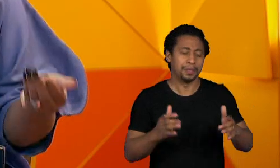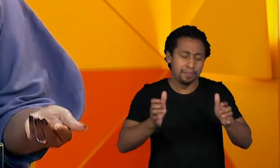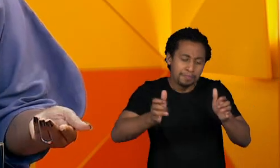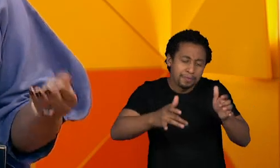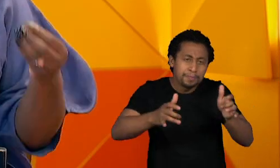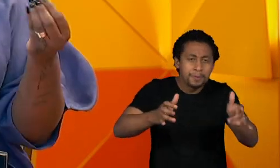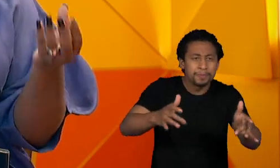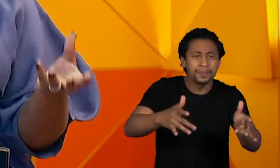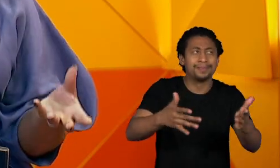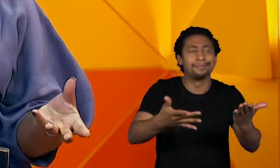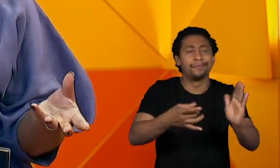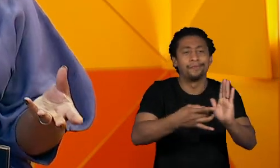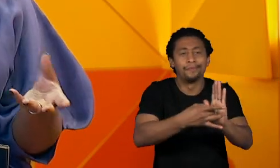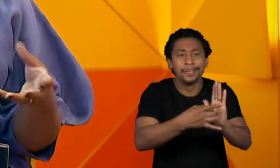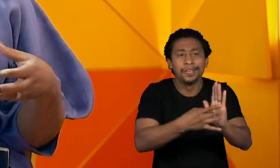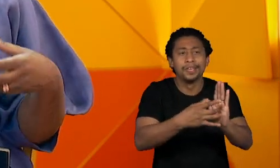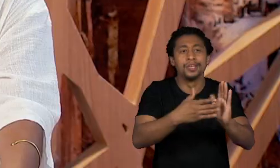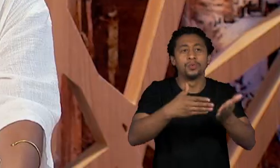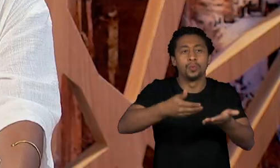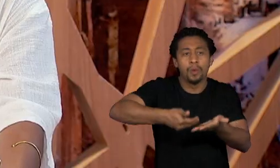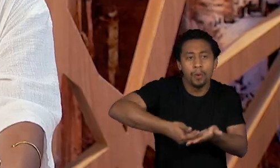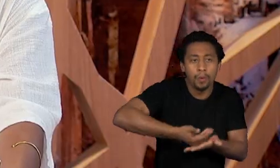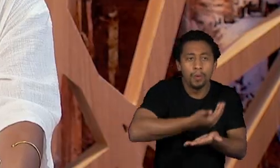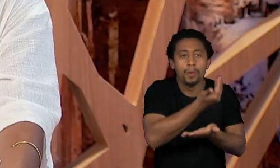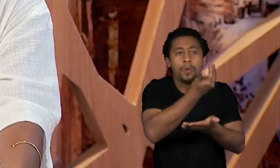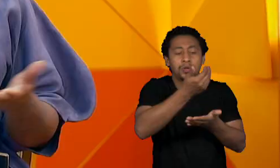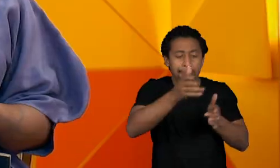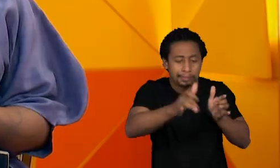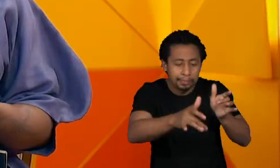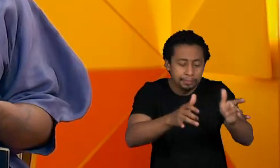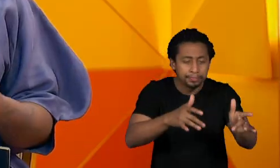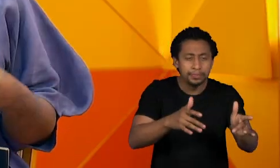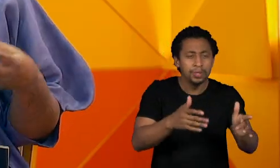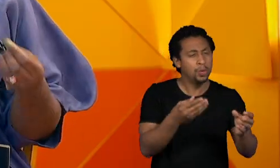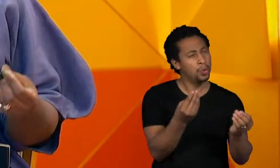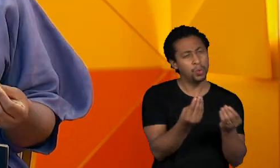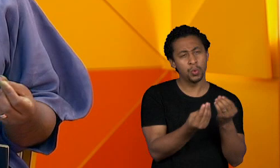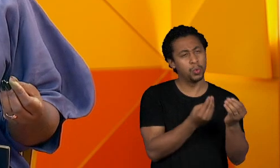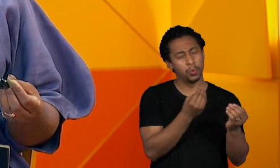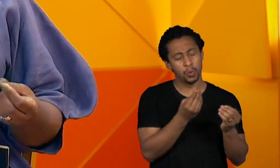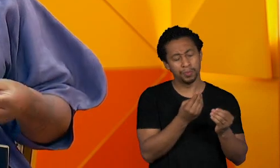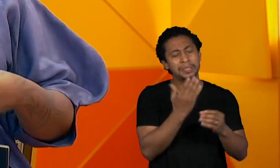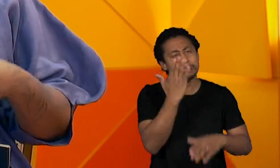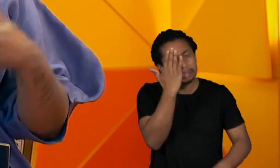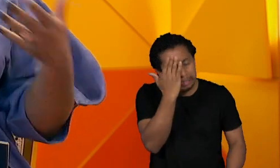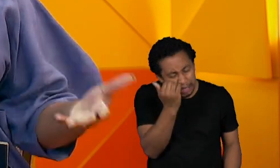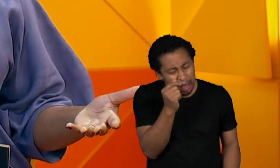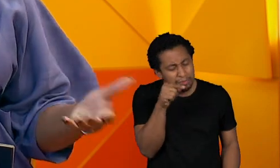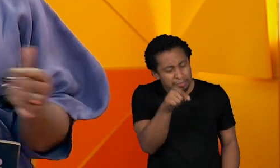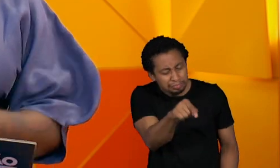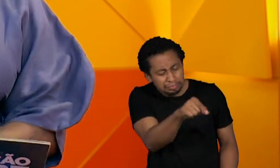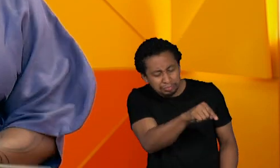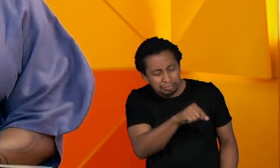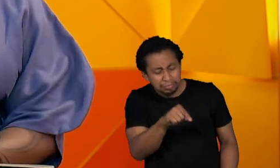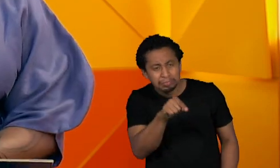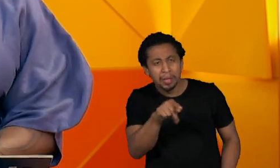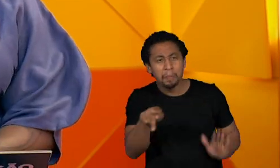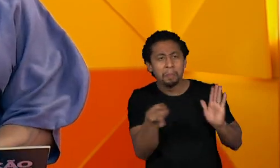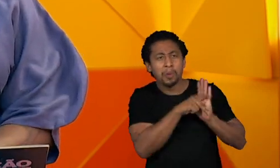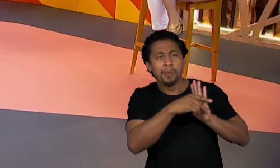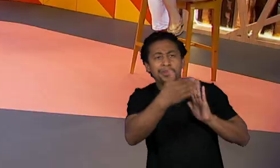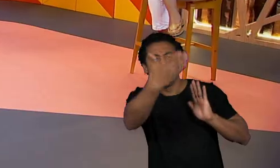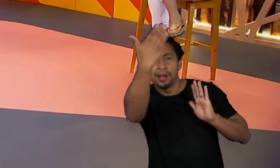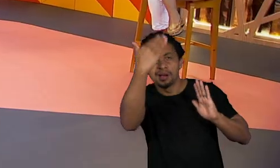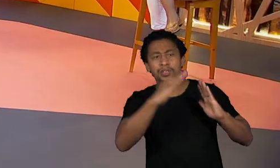Caco de vidro, uma concha. Como é que a gente consegue ter certeza que esses vestígios são da existência de um quilombo